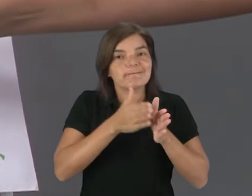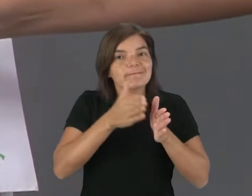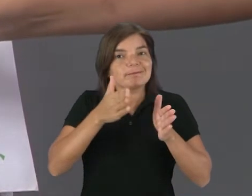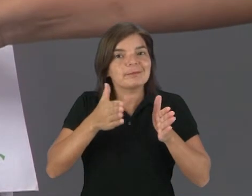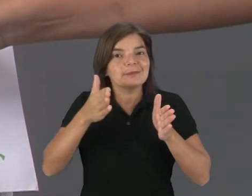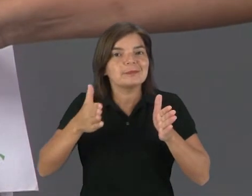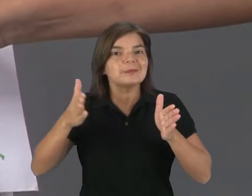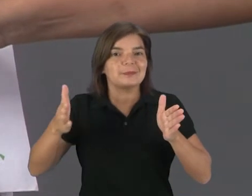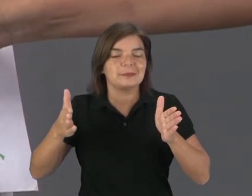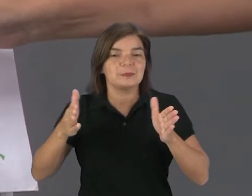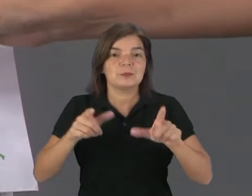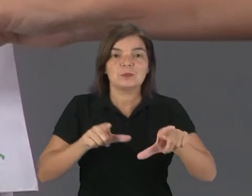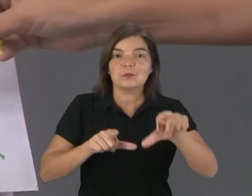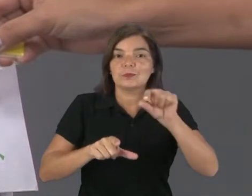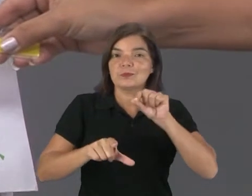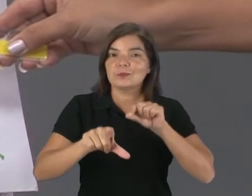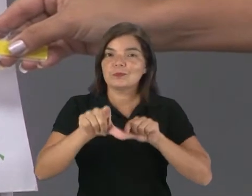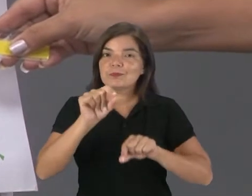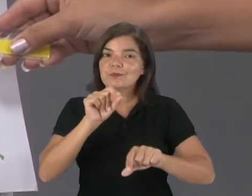processo de seleção,